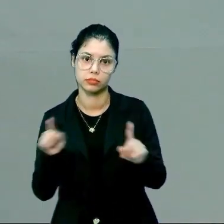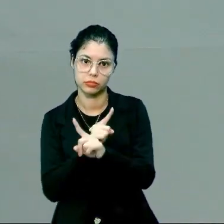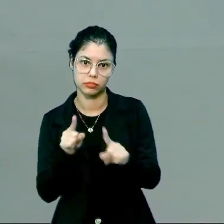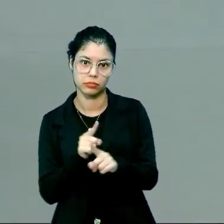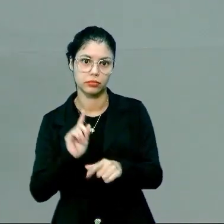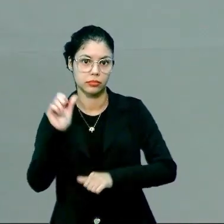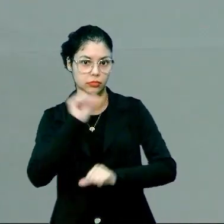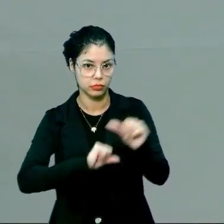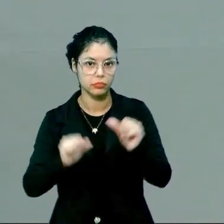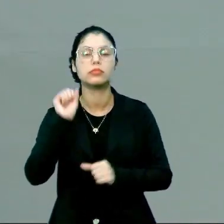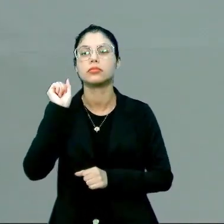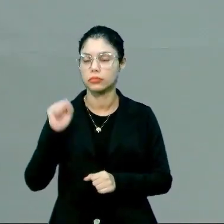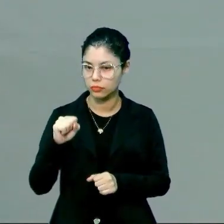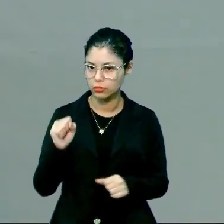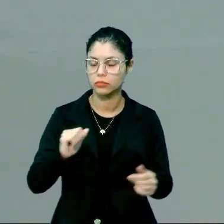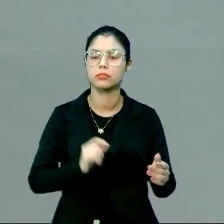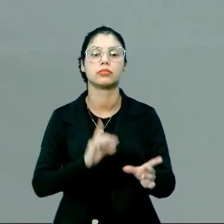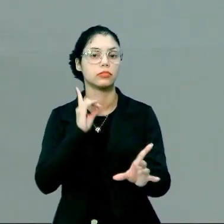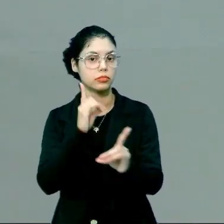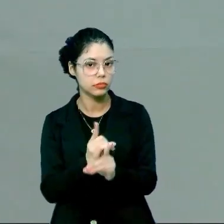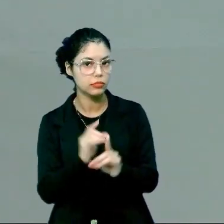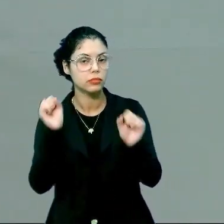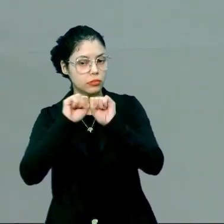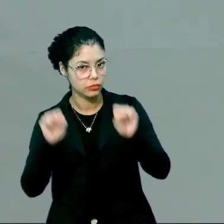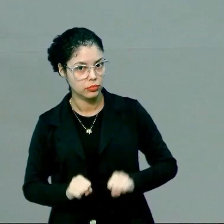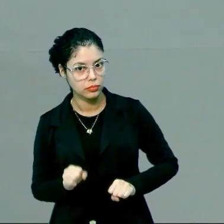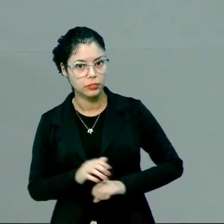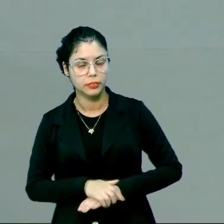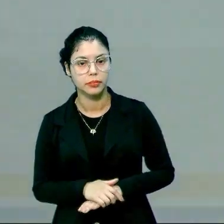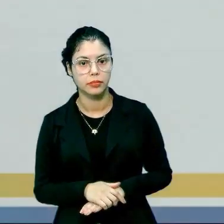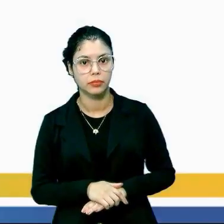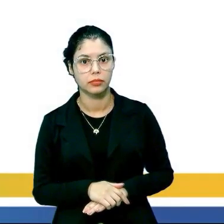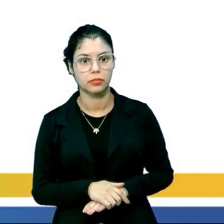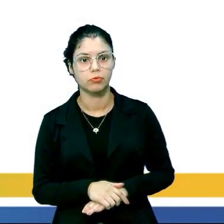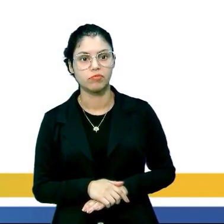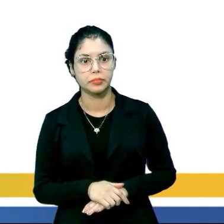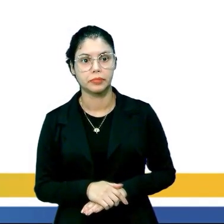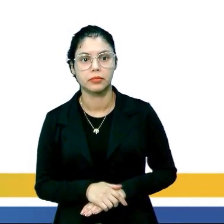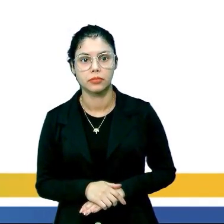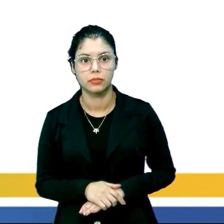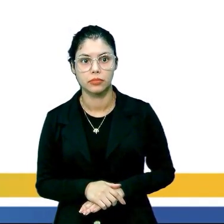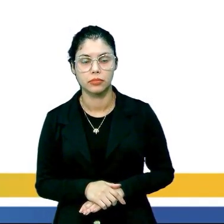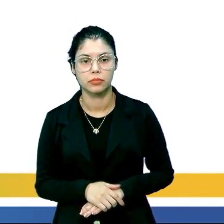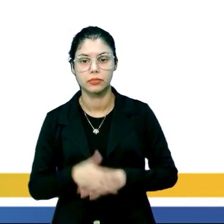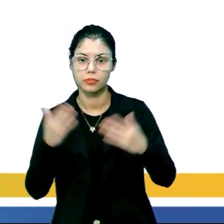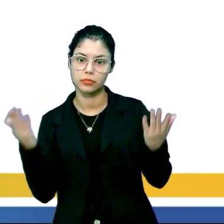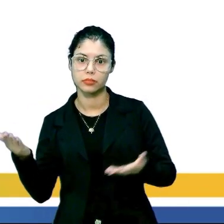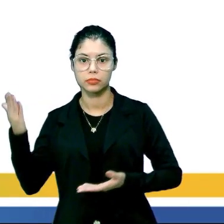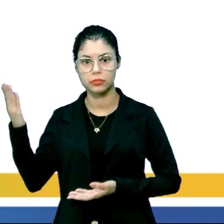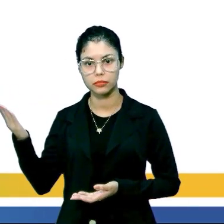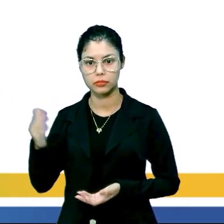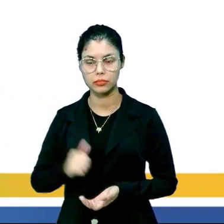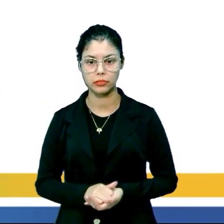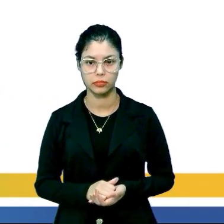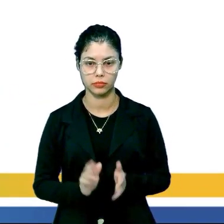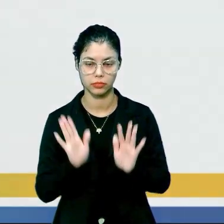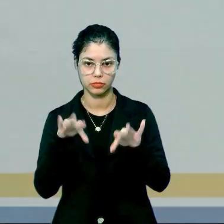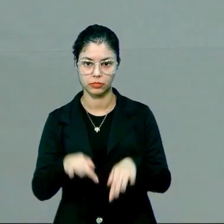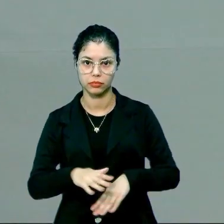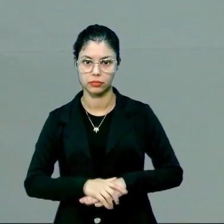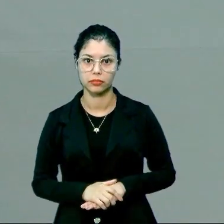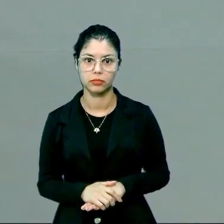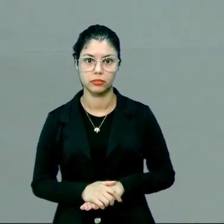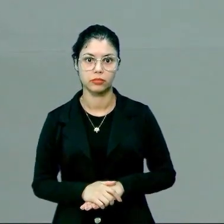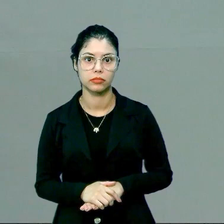Não, pelo contrário, ele é sim detectado pelo sistema imune, tá certo? Bom, pessoal, a gente encerra